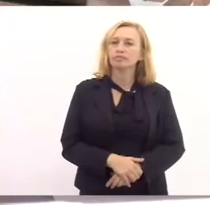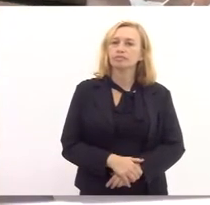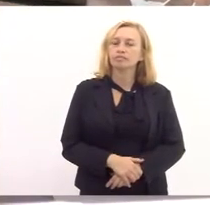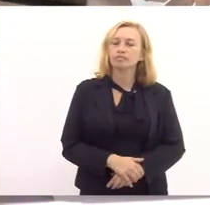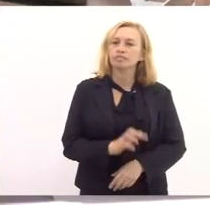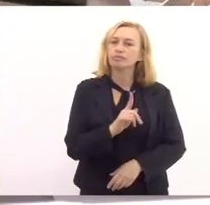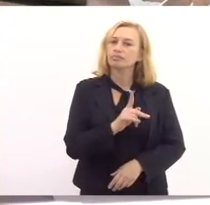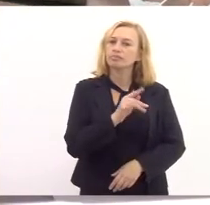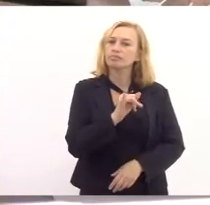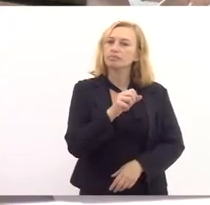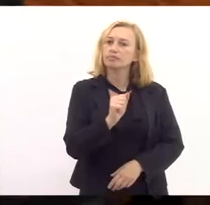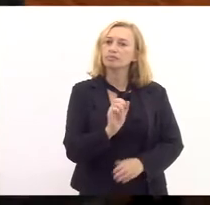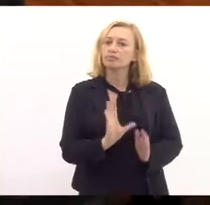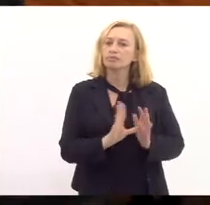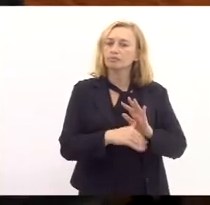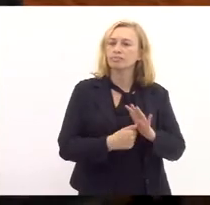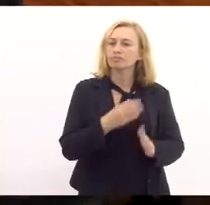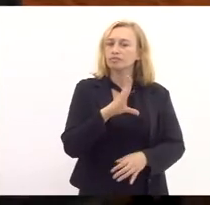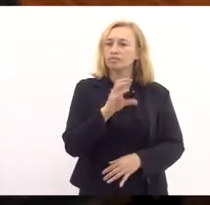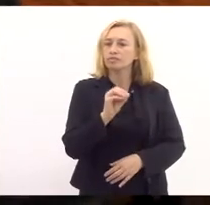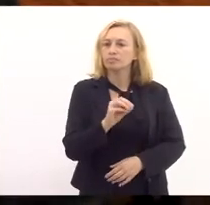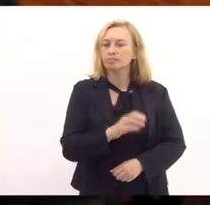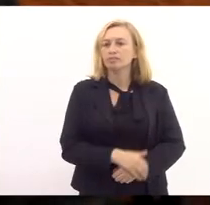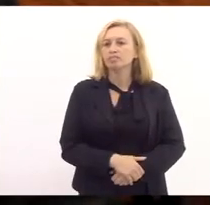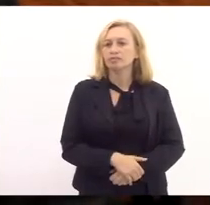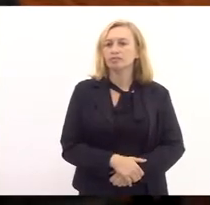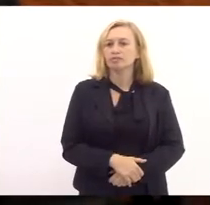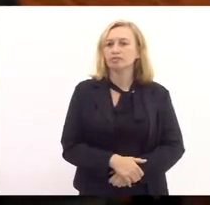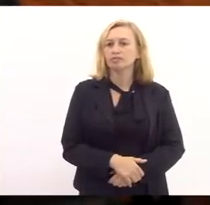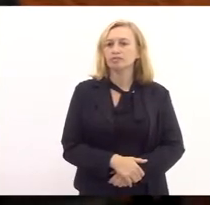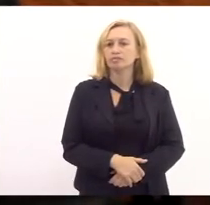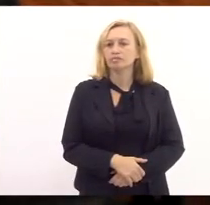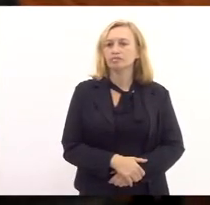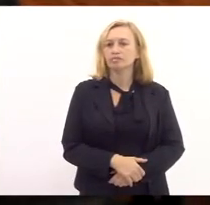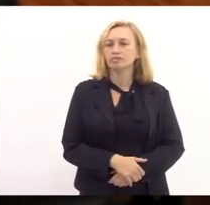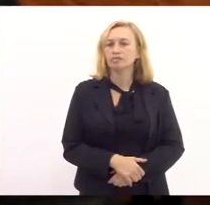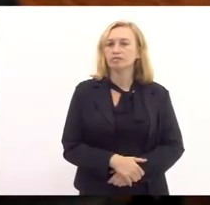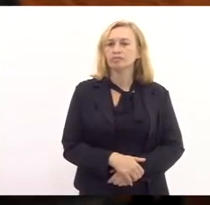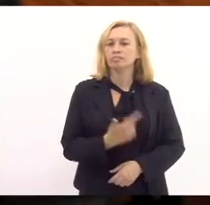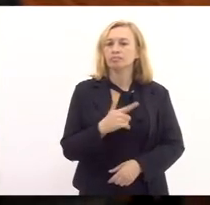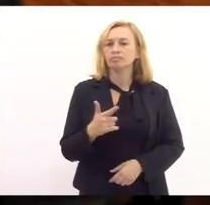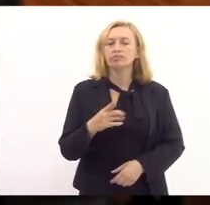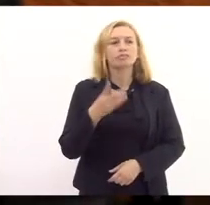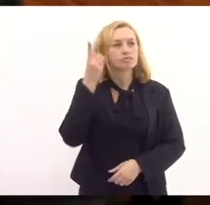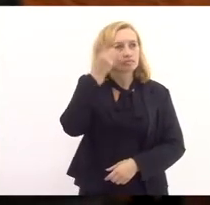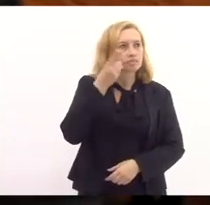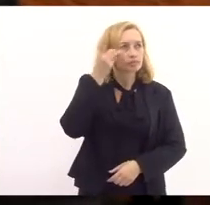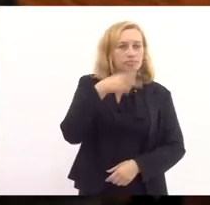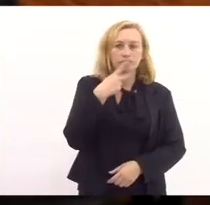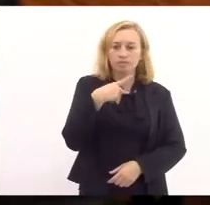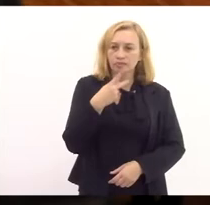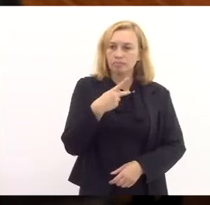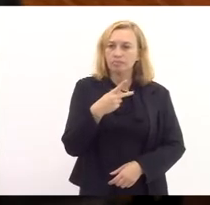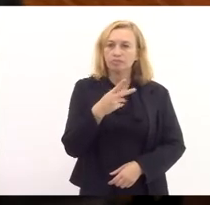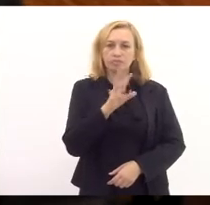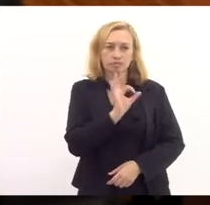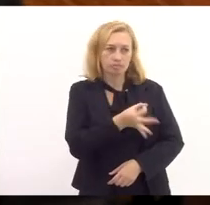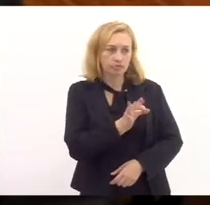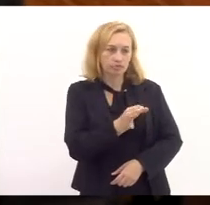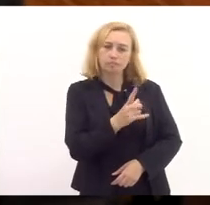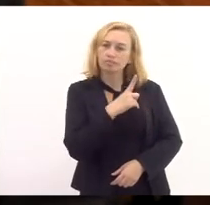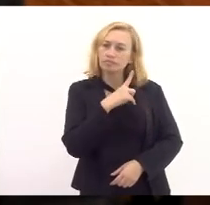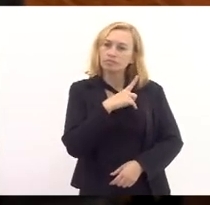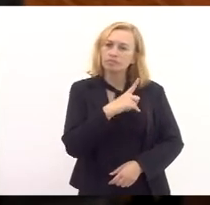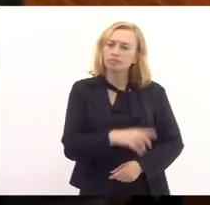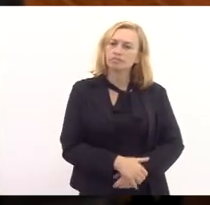agência no roubo de cabos, efetivamente, a gente não tem, como o deputado falou, e com completa razão,